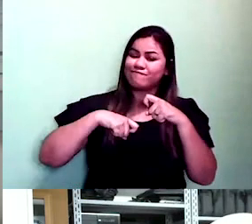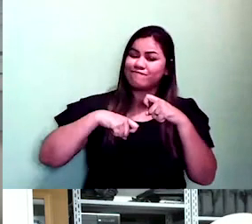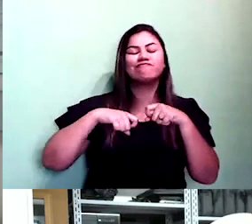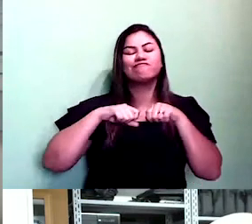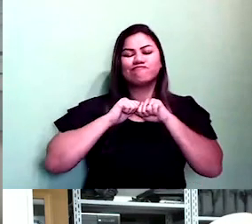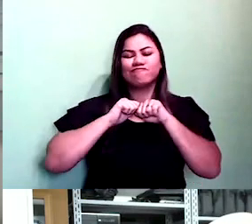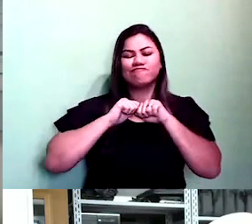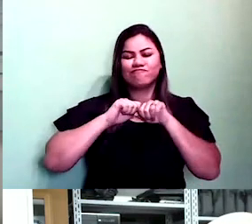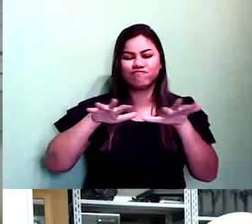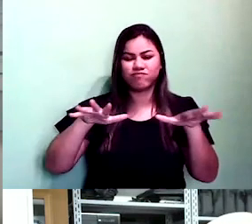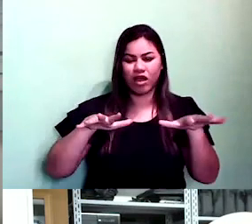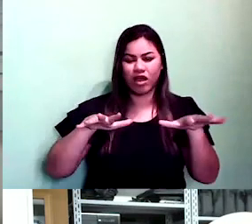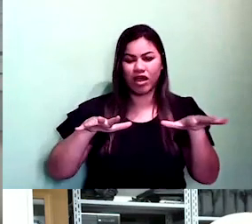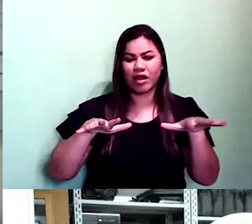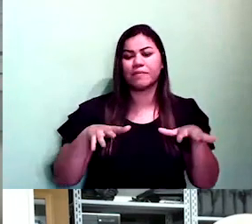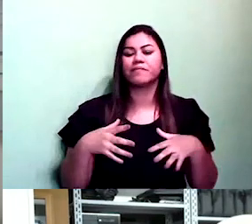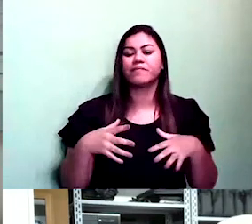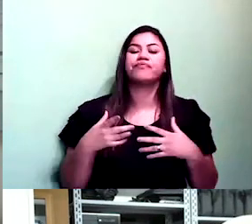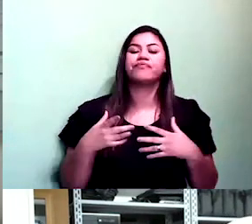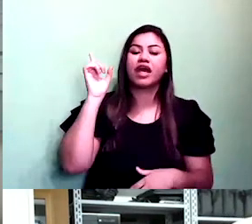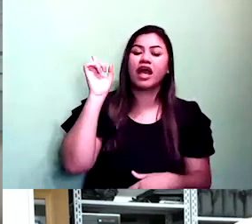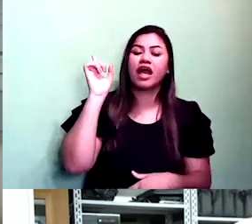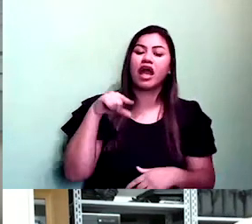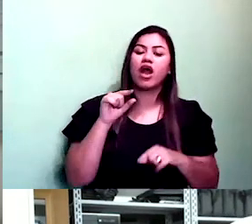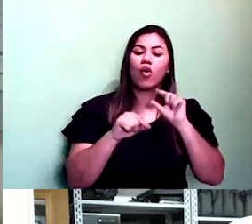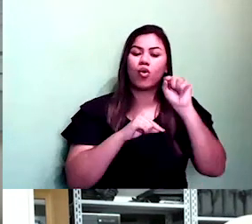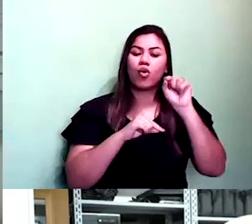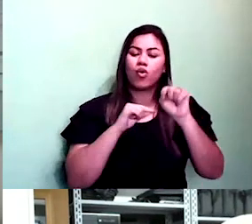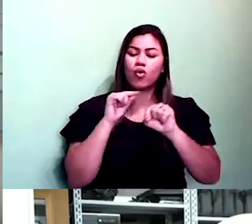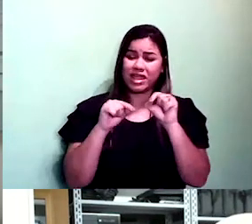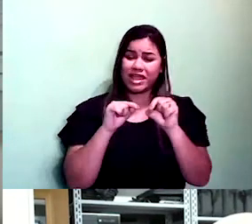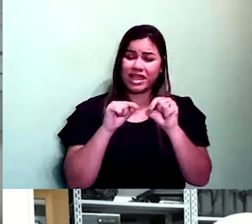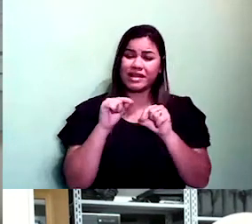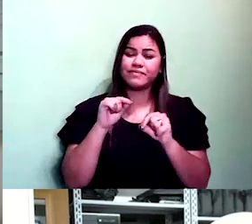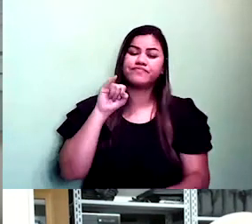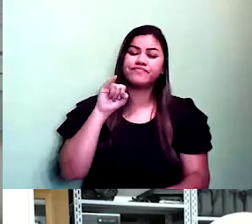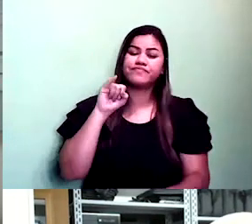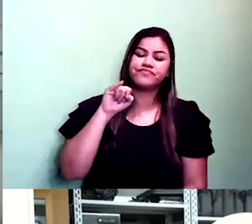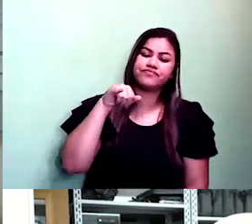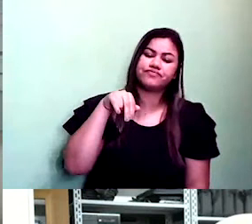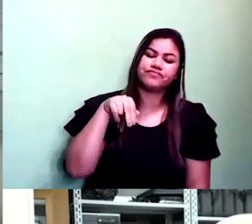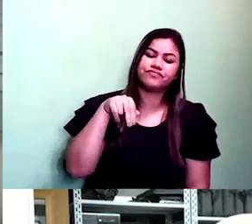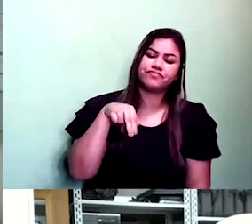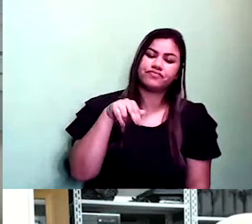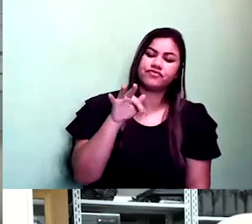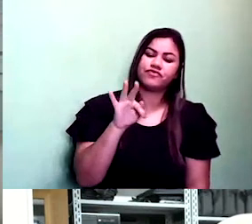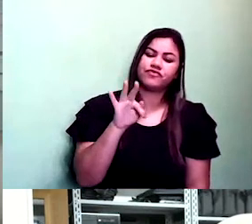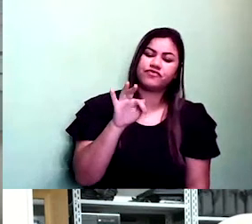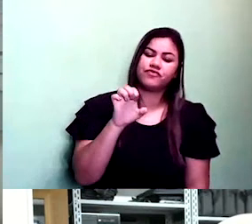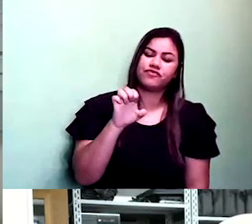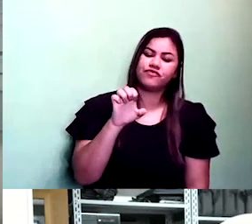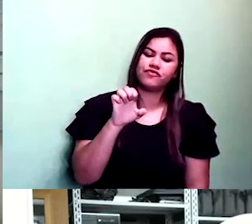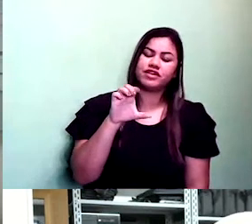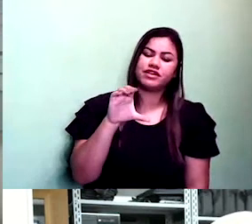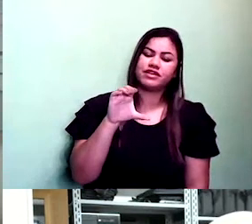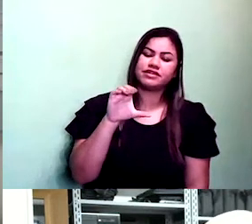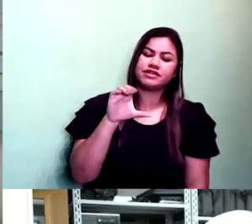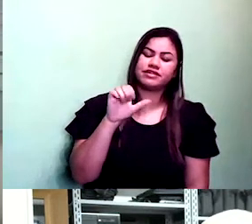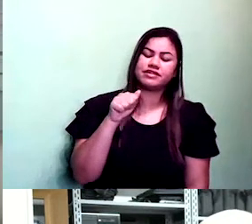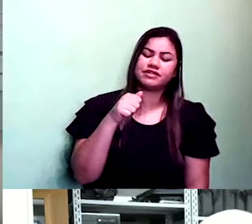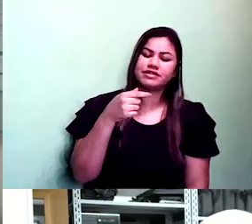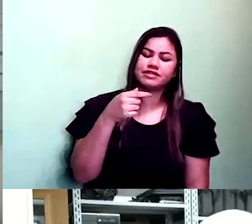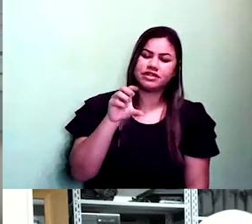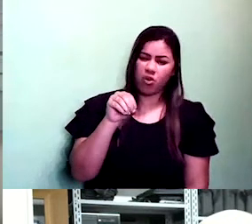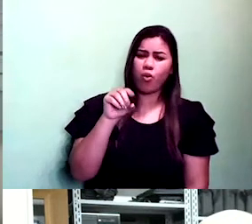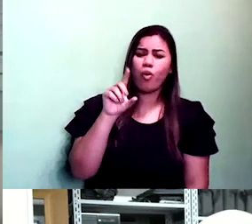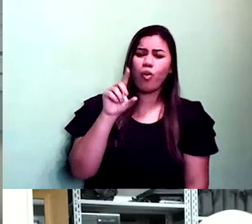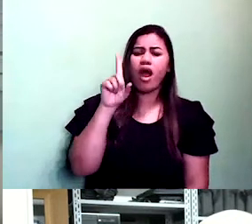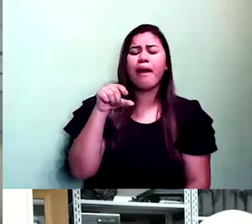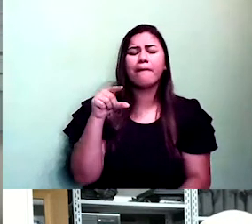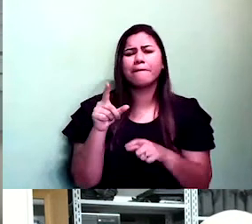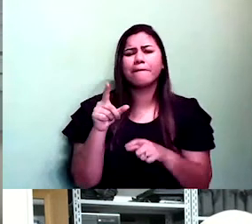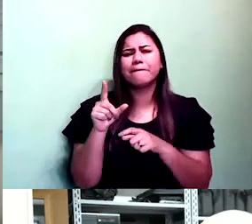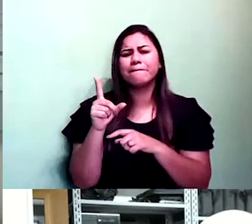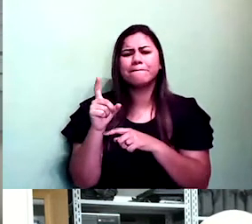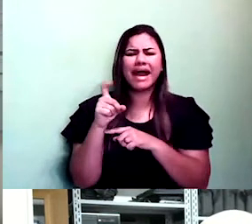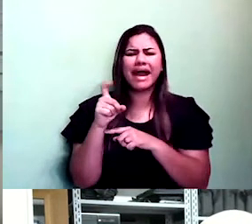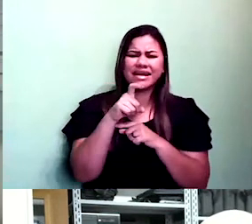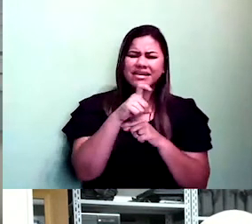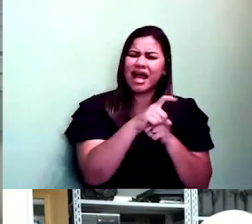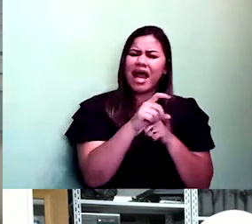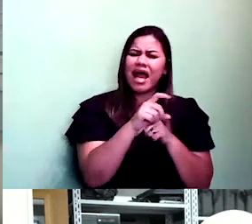atualmente, infecções sobre doenças transmissíveis. Vamos começar aqui com o